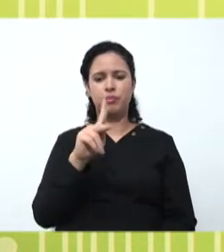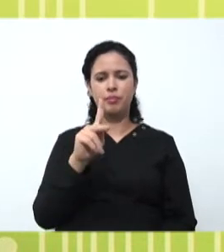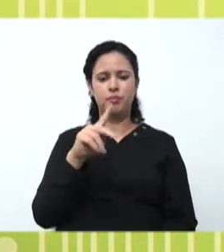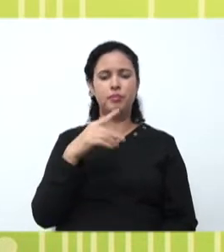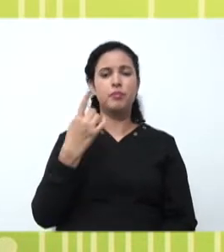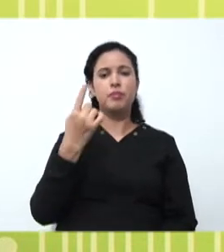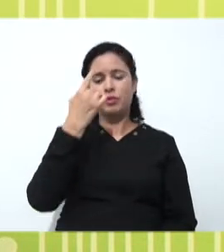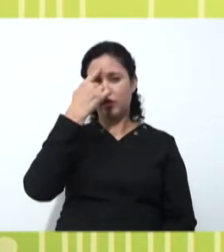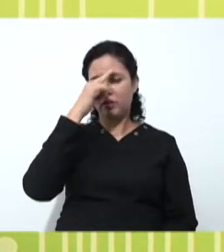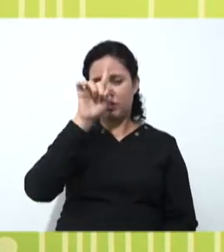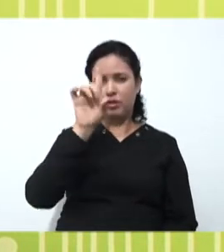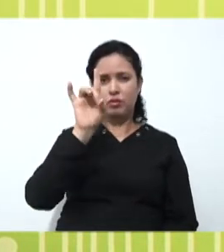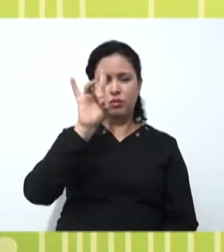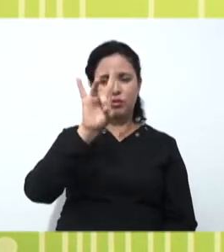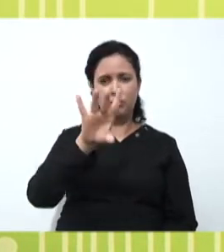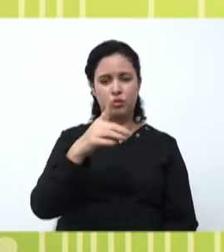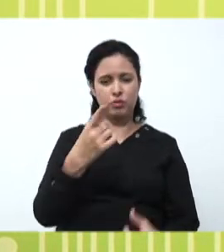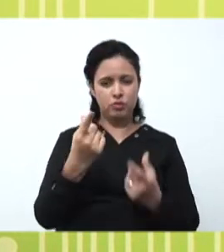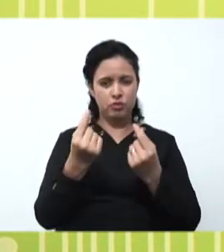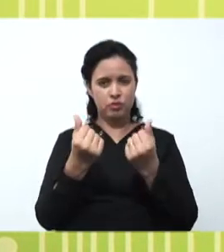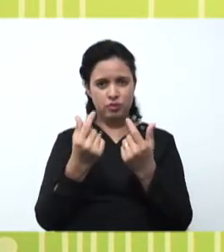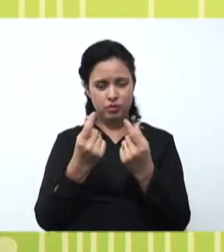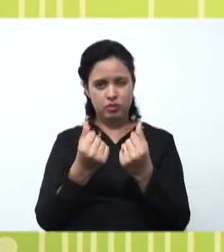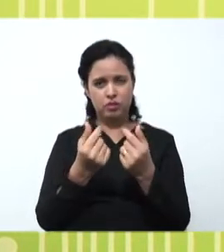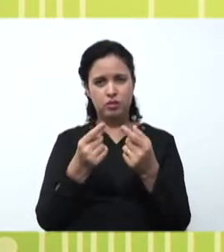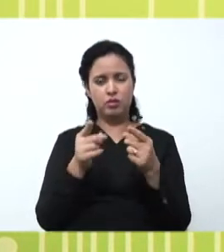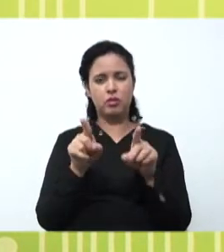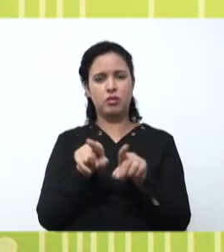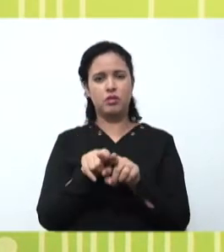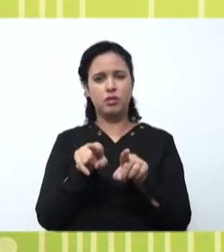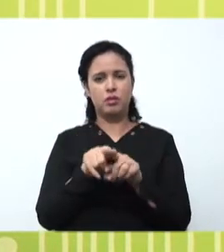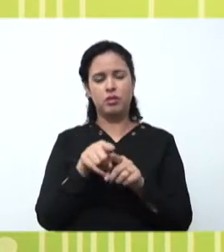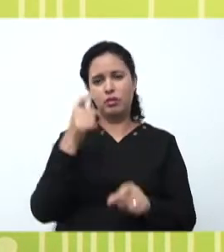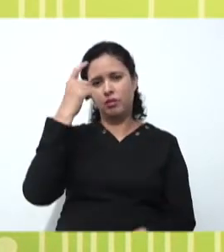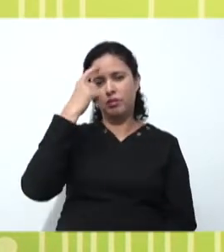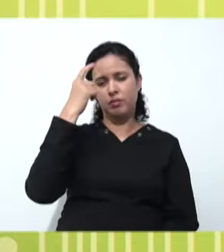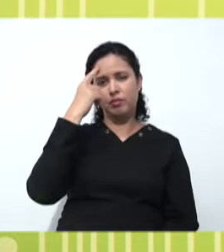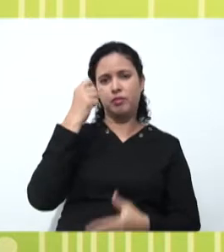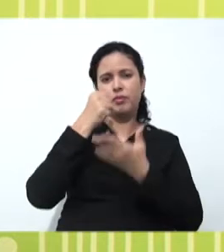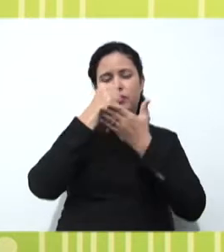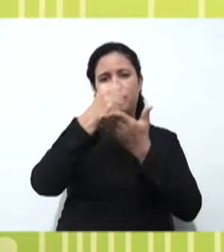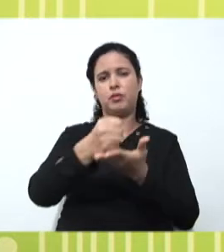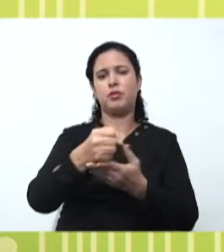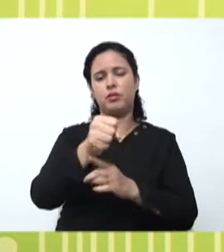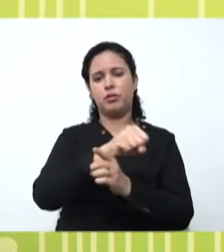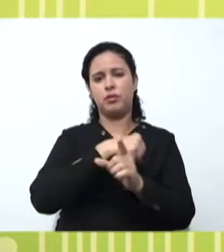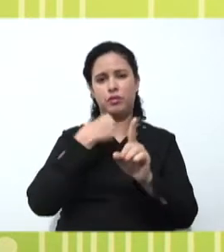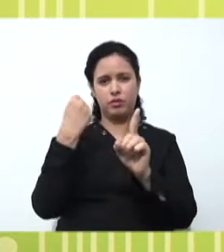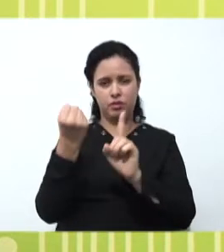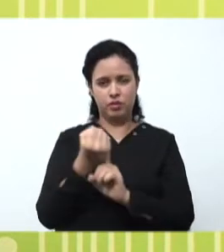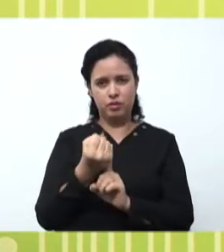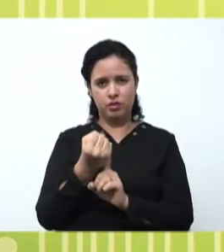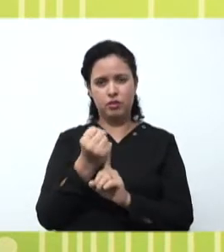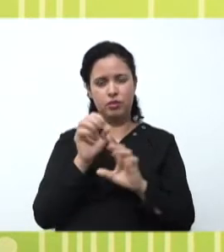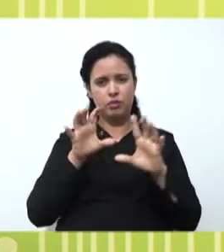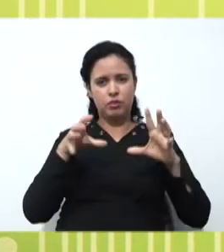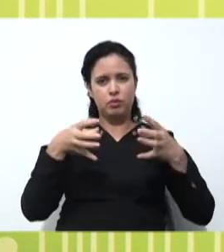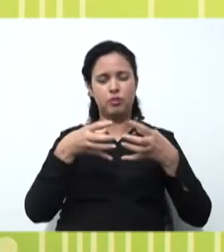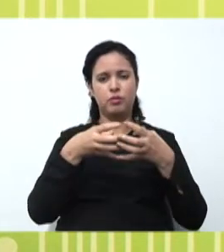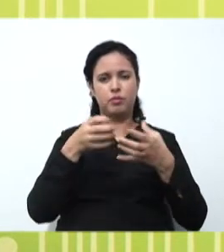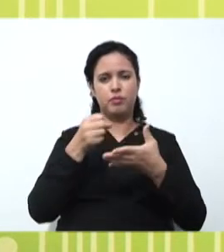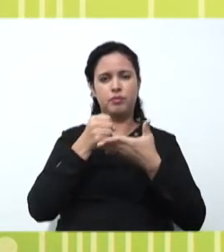isso, não é pensar só no financeiro, mas pensar no benefício social coletivo que vai trazer para a